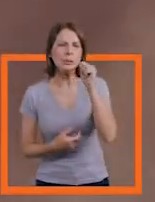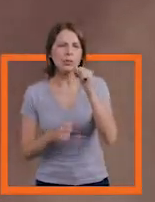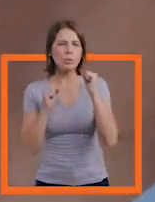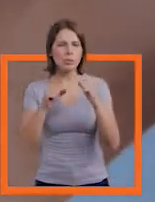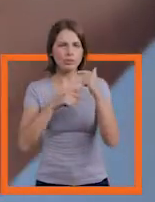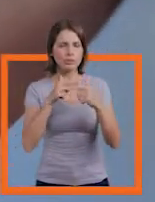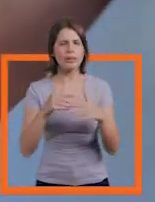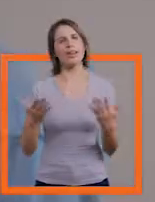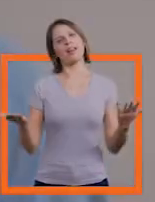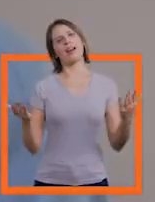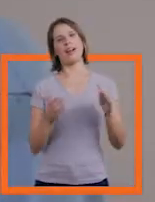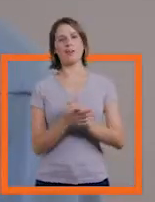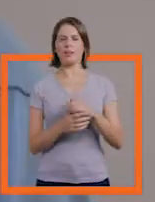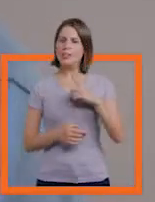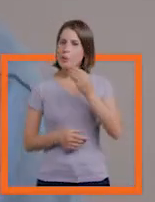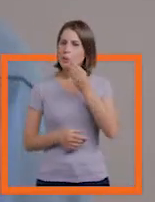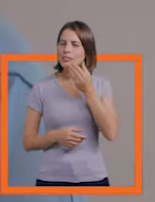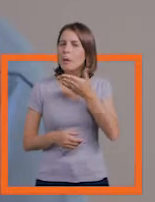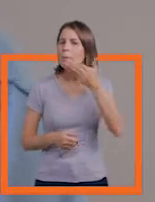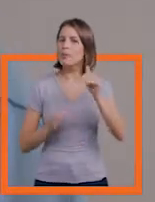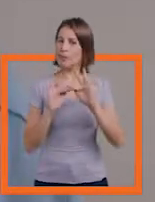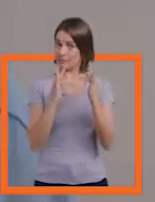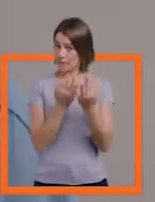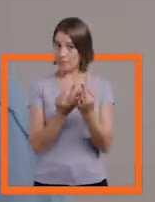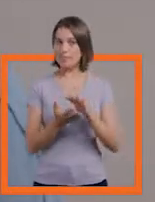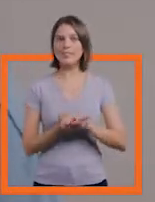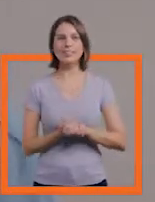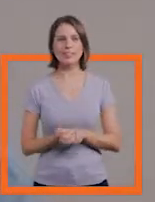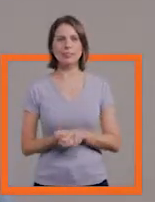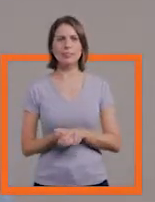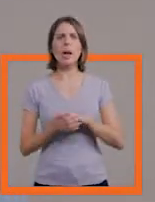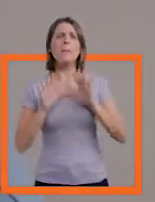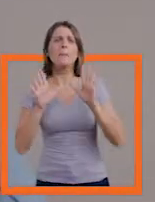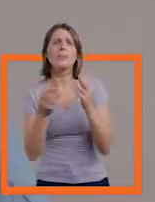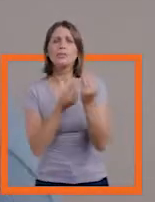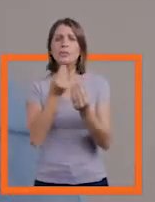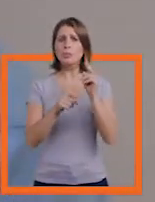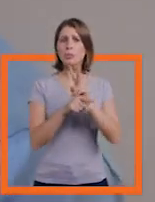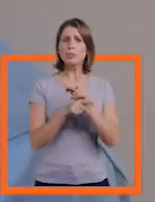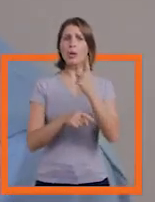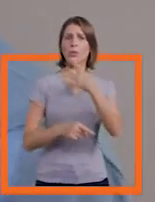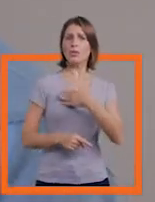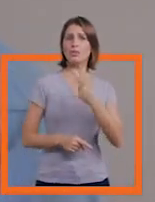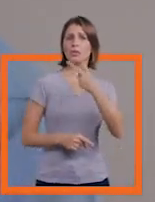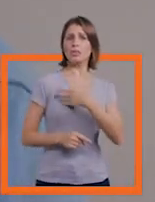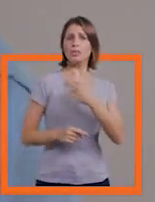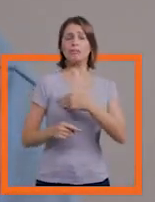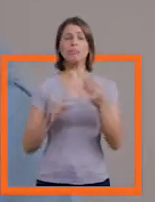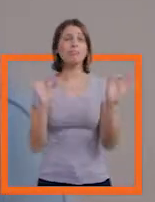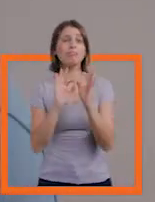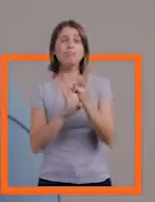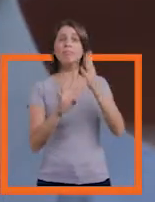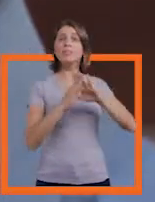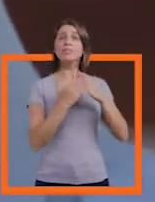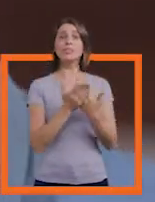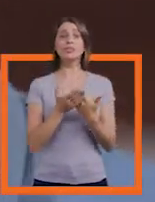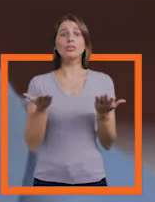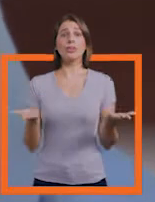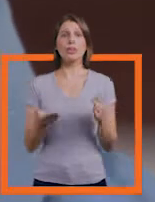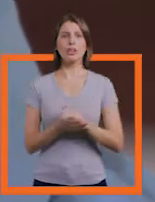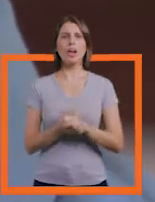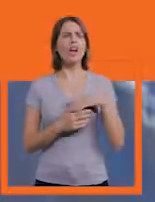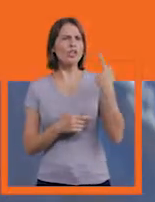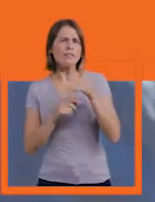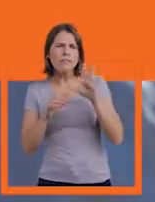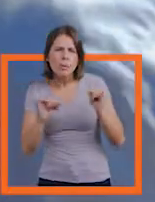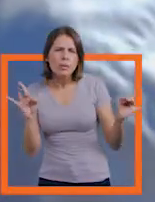Se a mulher puder trabalhar, é claro que tem uma chance melhor para a família, né? Mas como é que ela vai fazer isso com um filho, dois filhos, três filhos? Zerar a fila